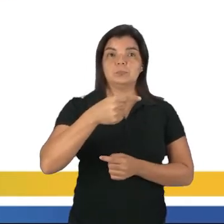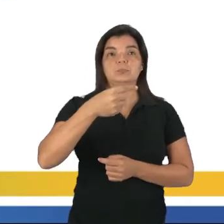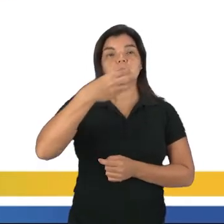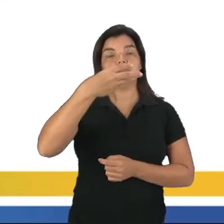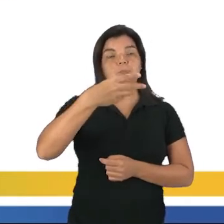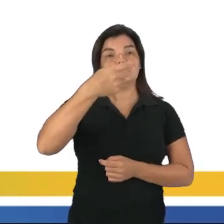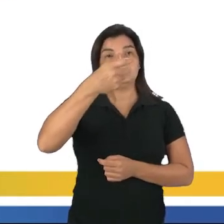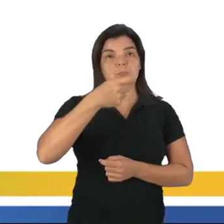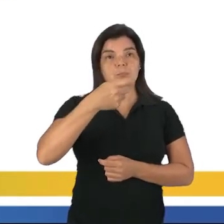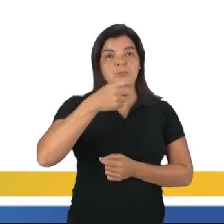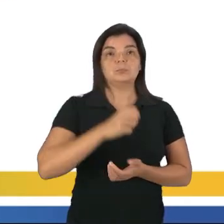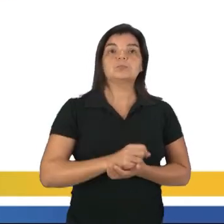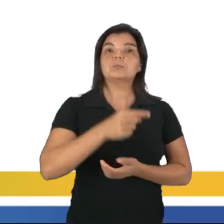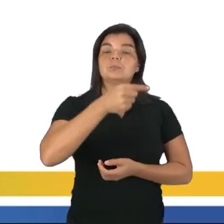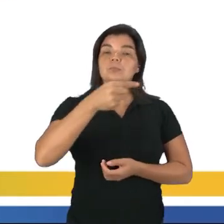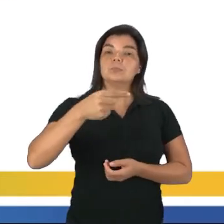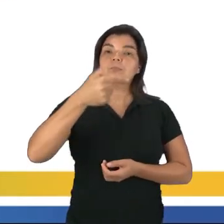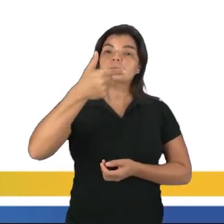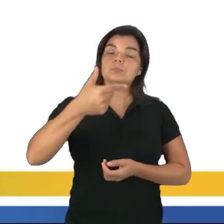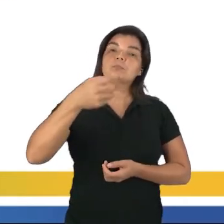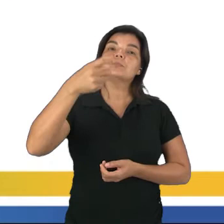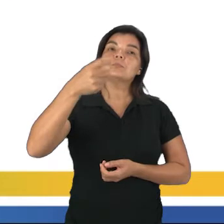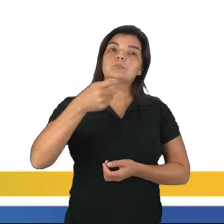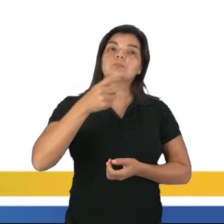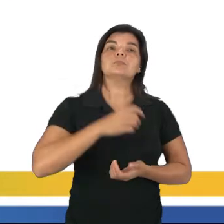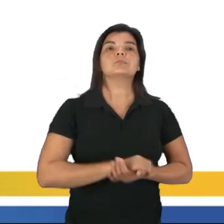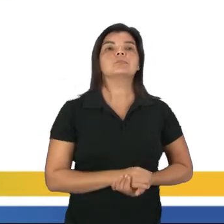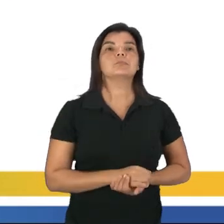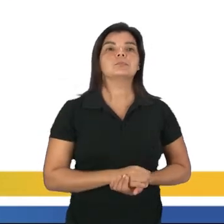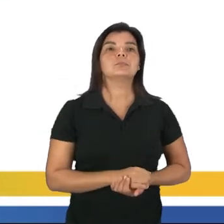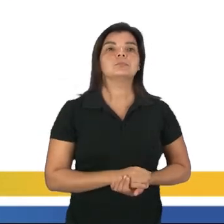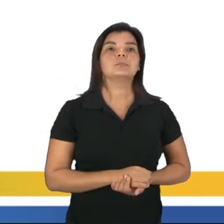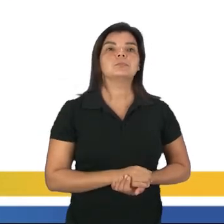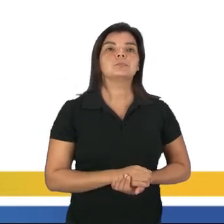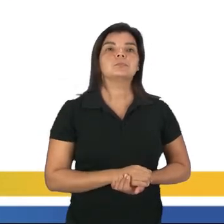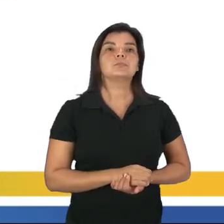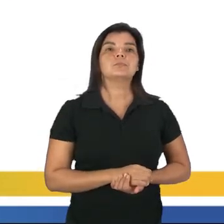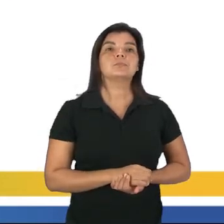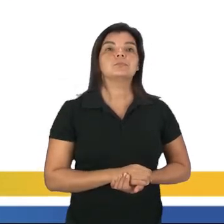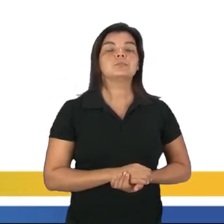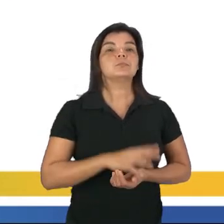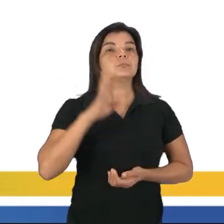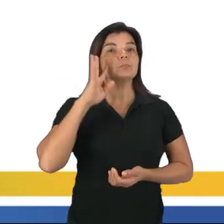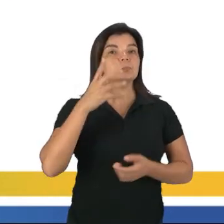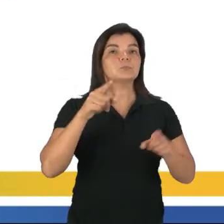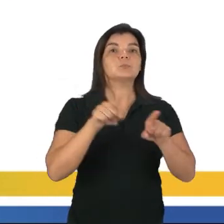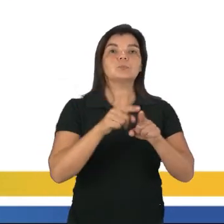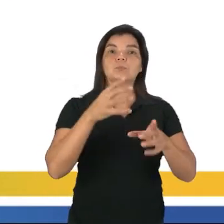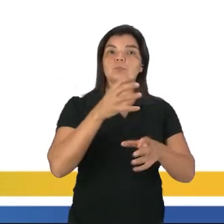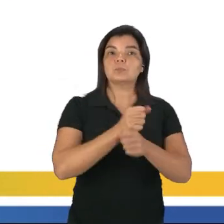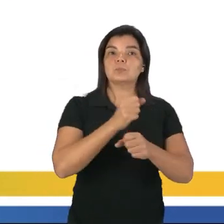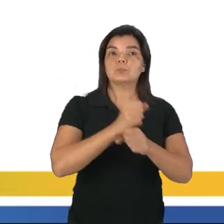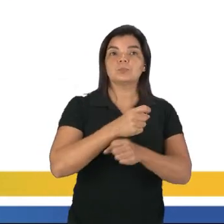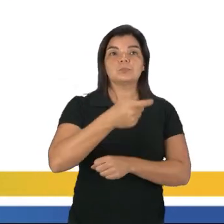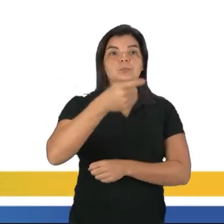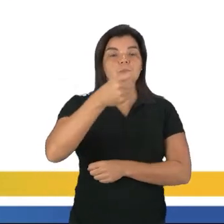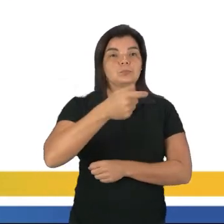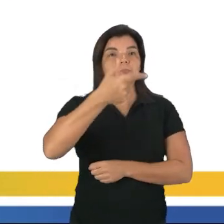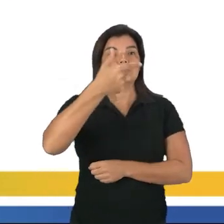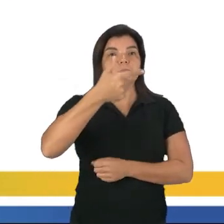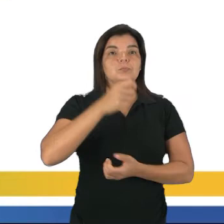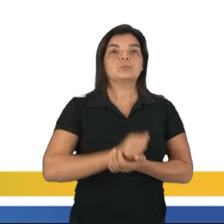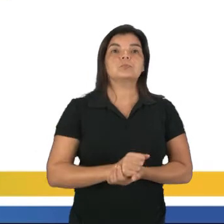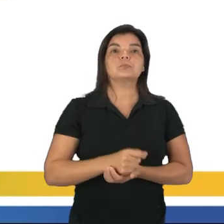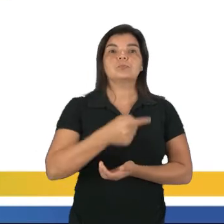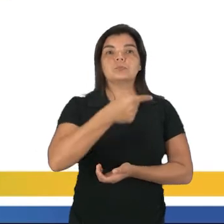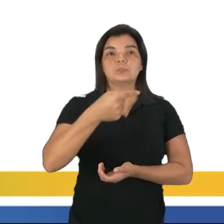vezes menos 3x, e aí eu repito menos 2x, certo? Resolvendo aqui os cálculos, eu tenho x²